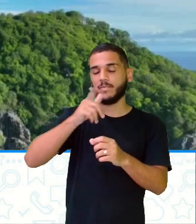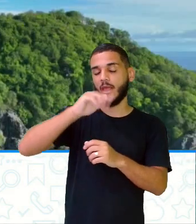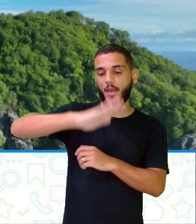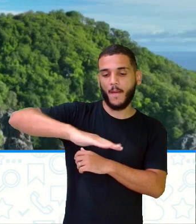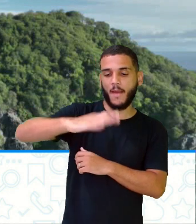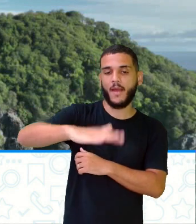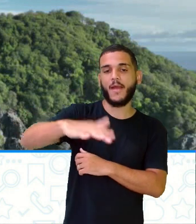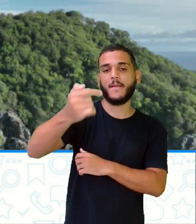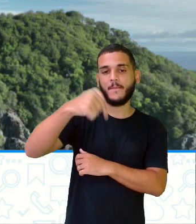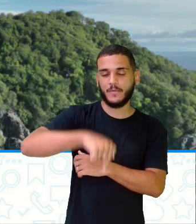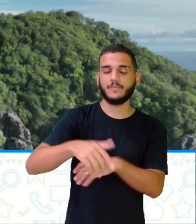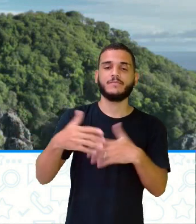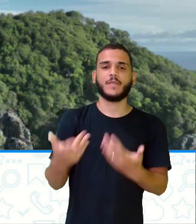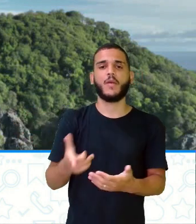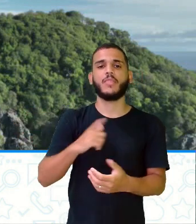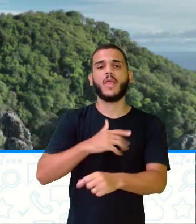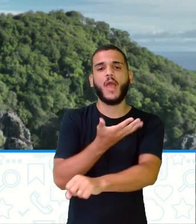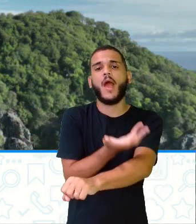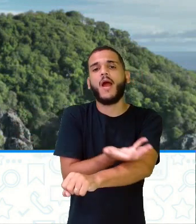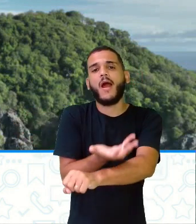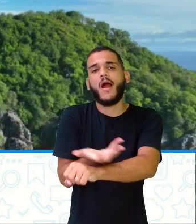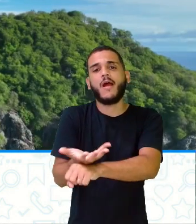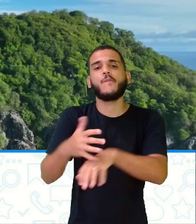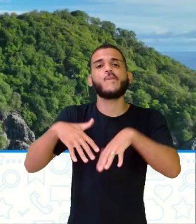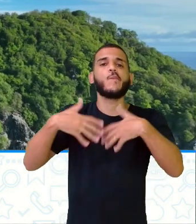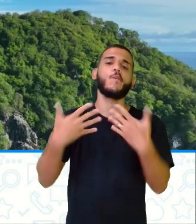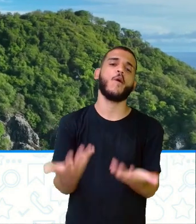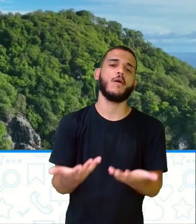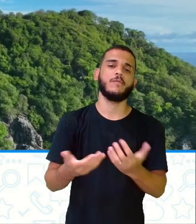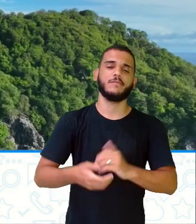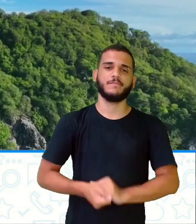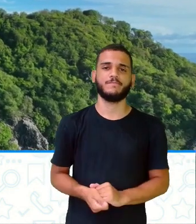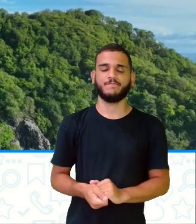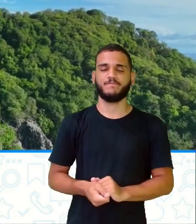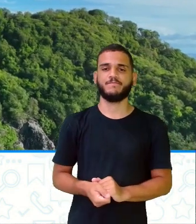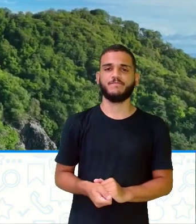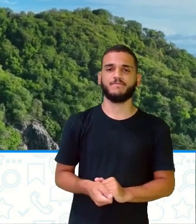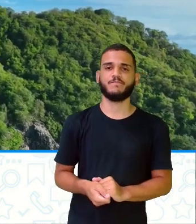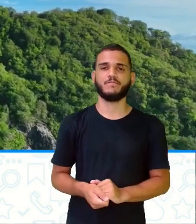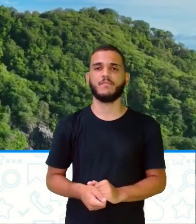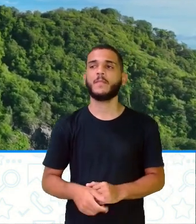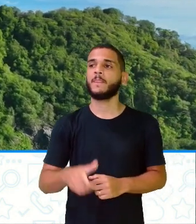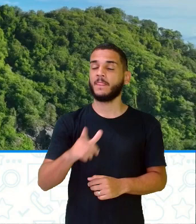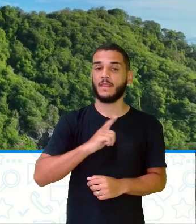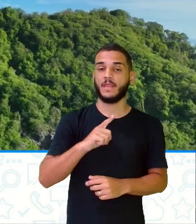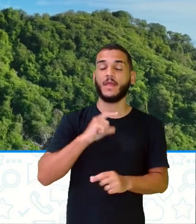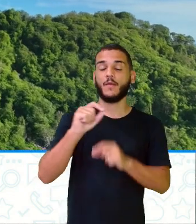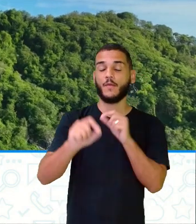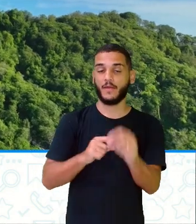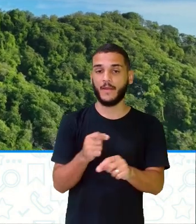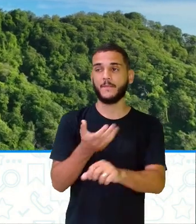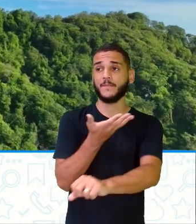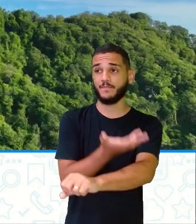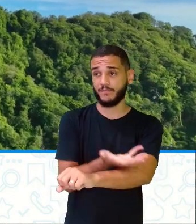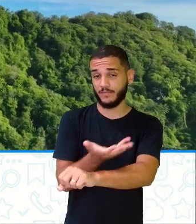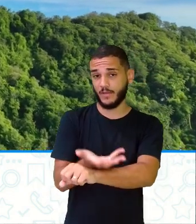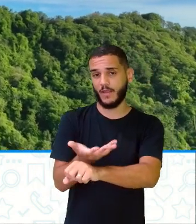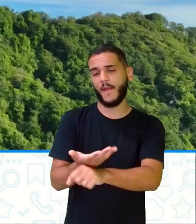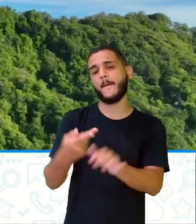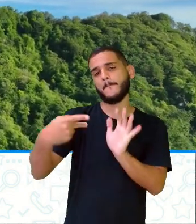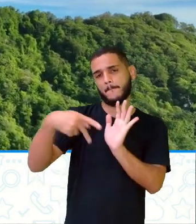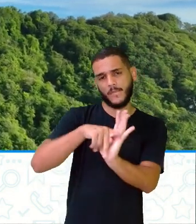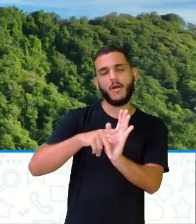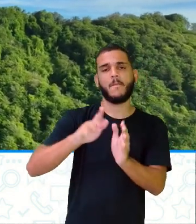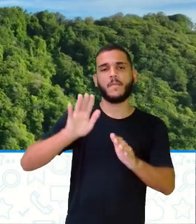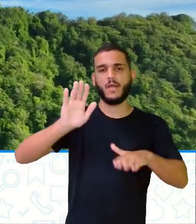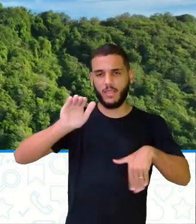E o que tipo de vegetação que tem em Fernando de Noronha, professora Cidara? Tem aquela vegetação típica de